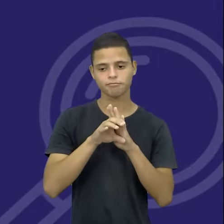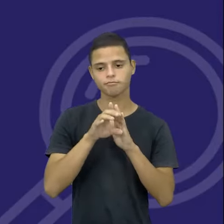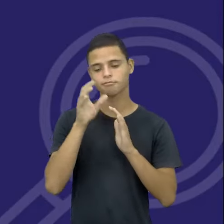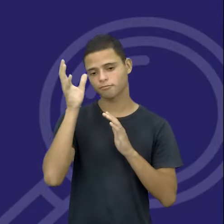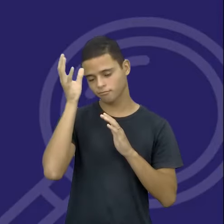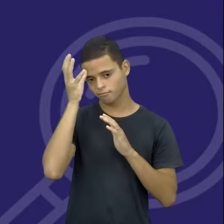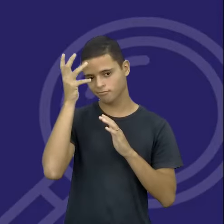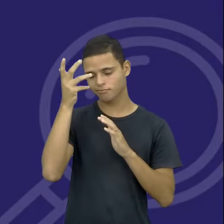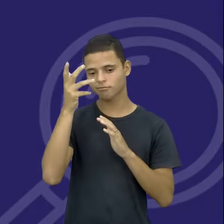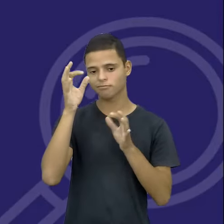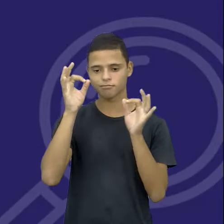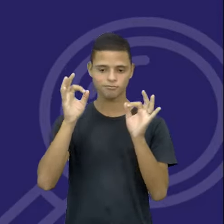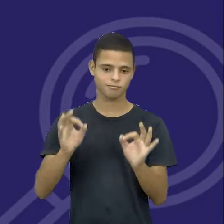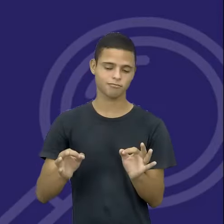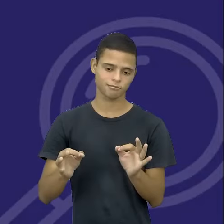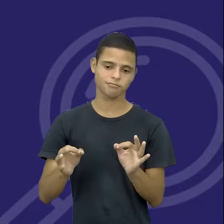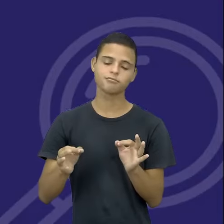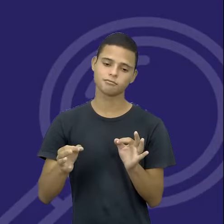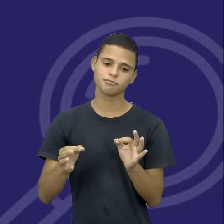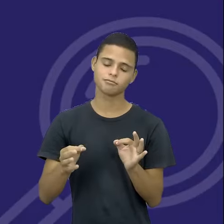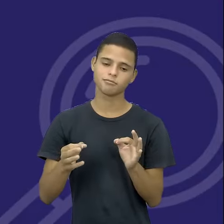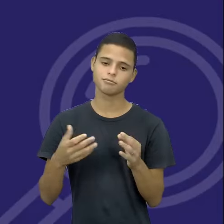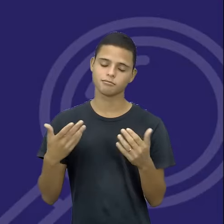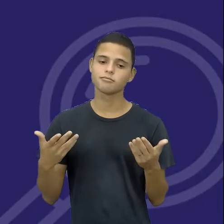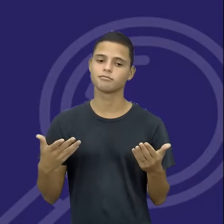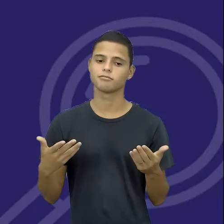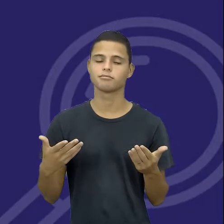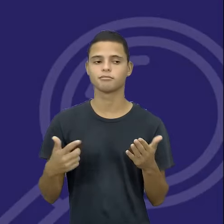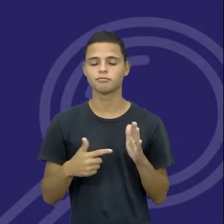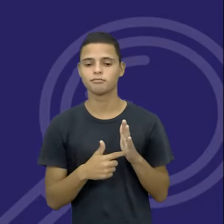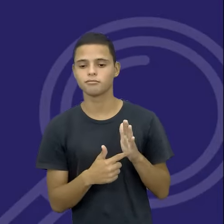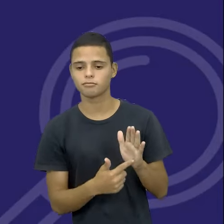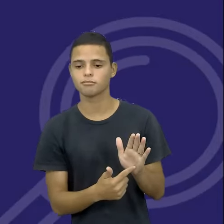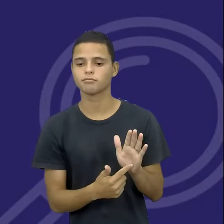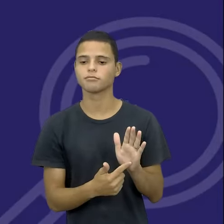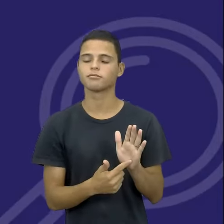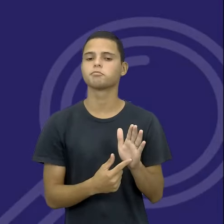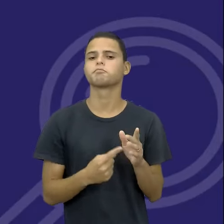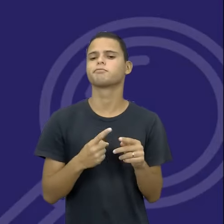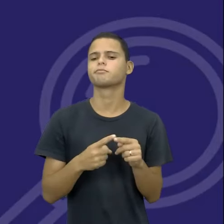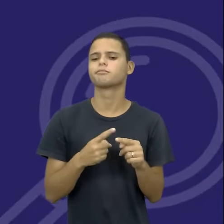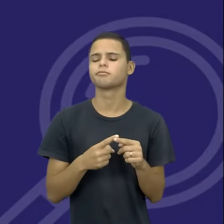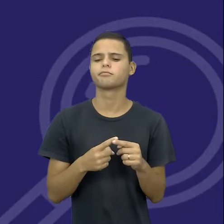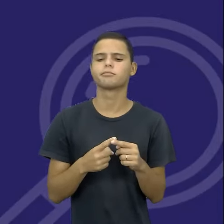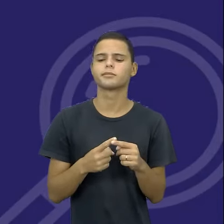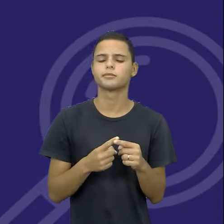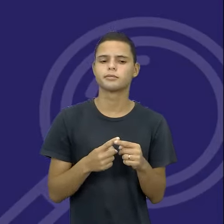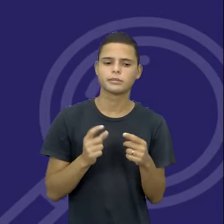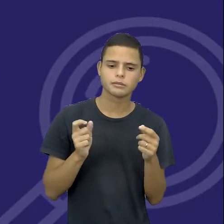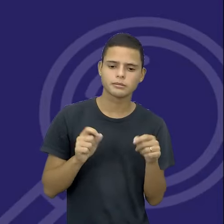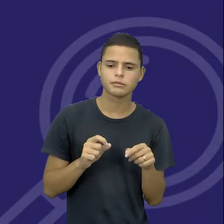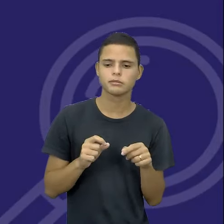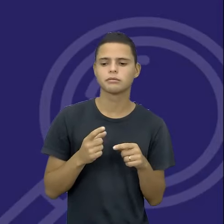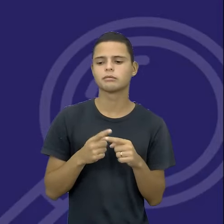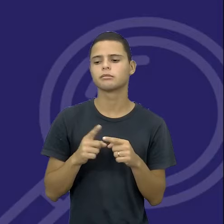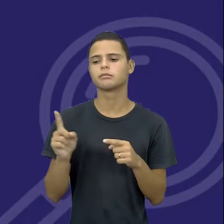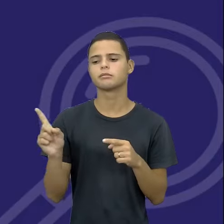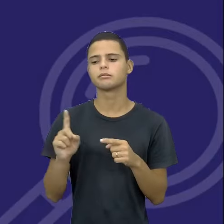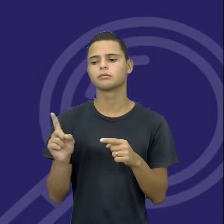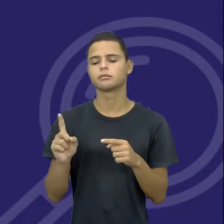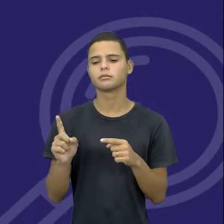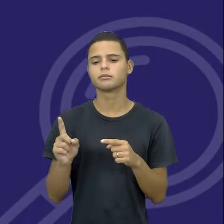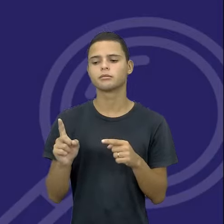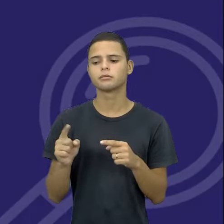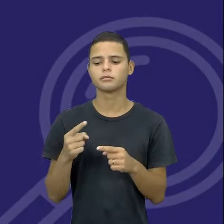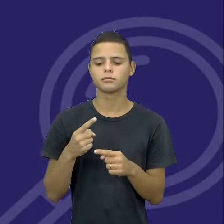resultado correto, né? E aí aquela coisa, né, de mostrar algo, por que que é válido e por que que não é, né? O que